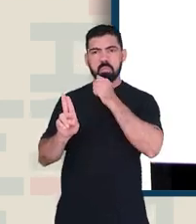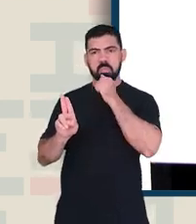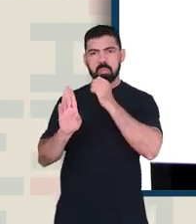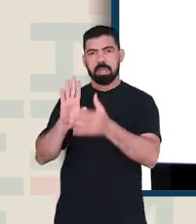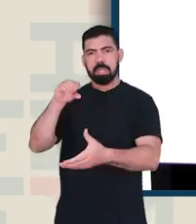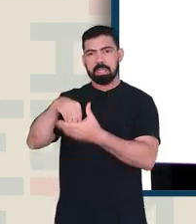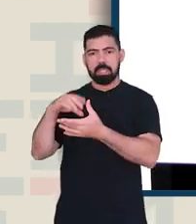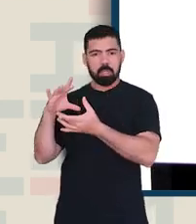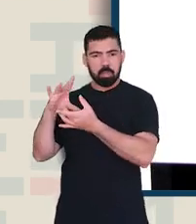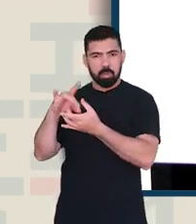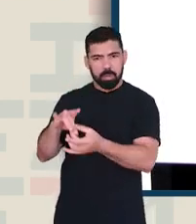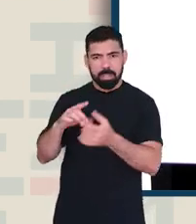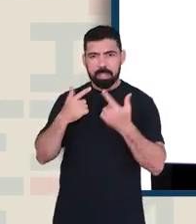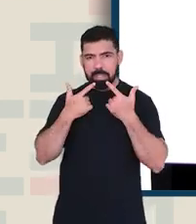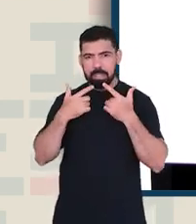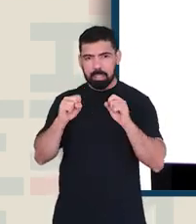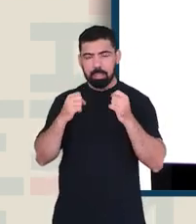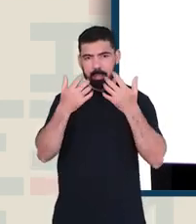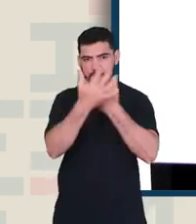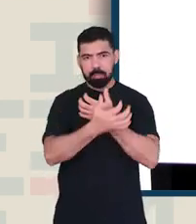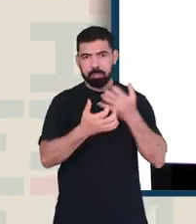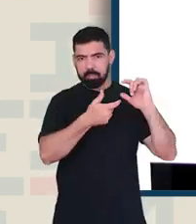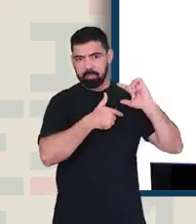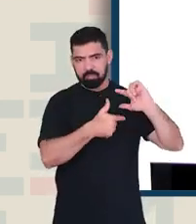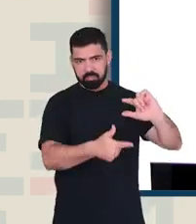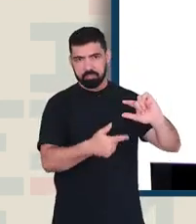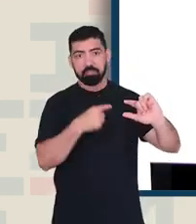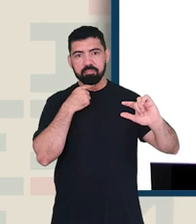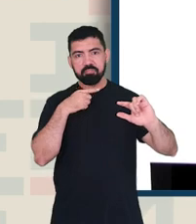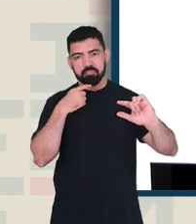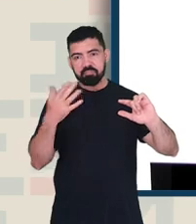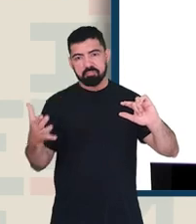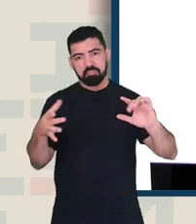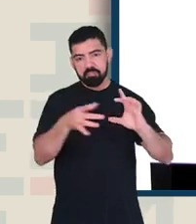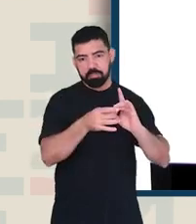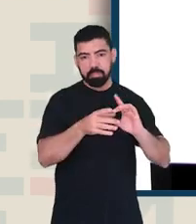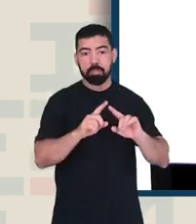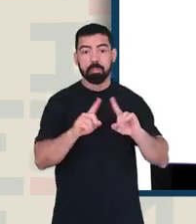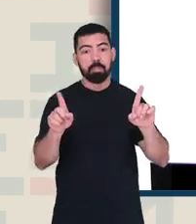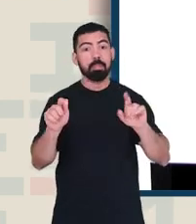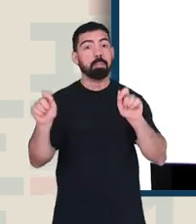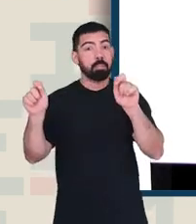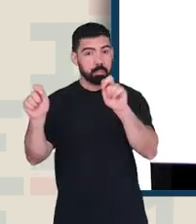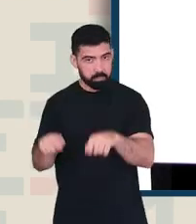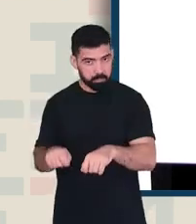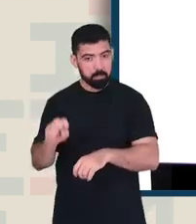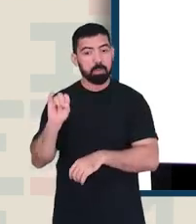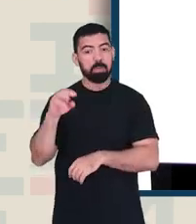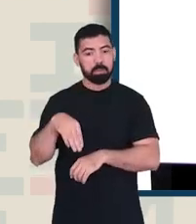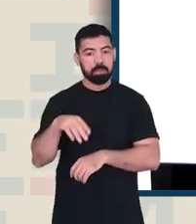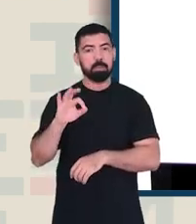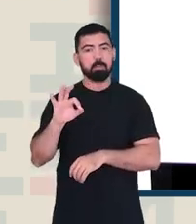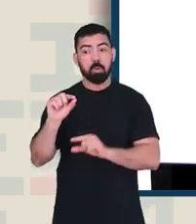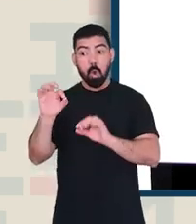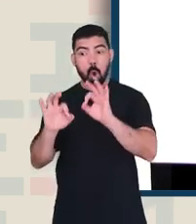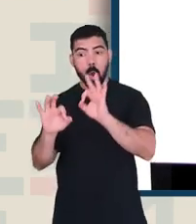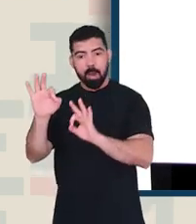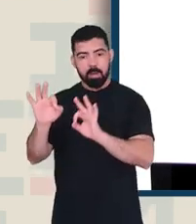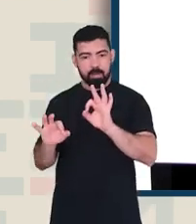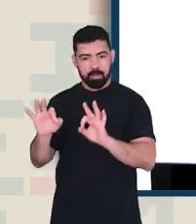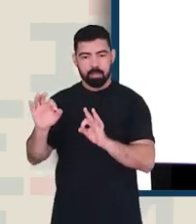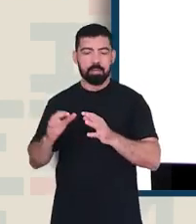do contexto da linguagem da música tradicional, agora são passíveis de serem